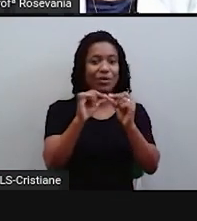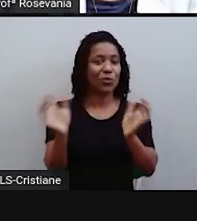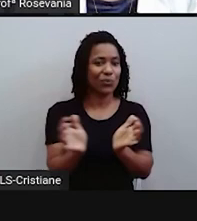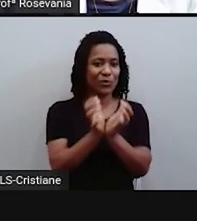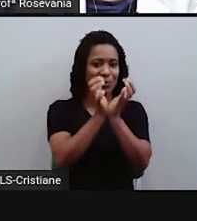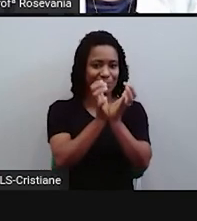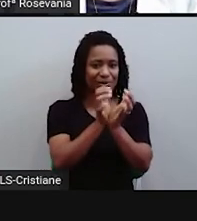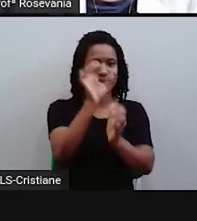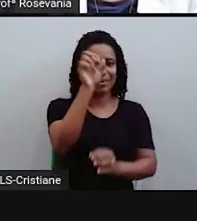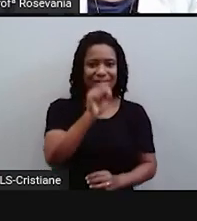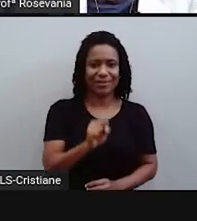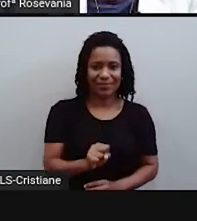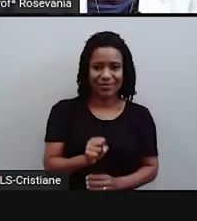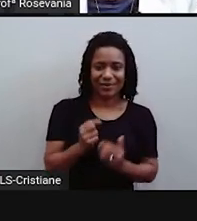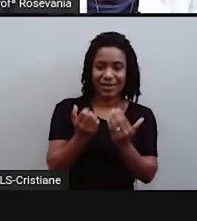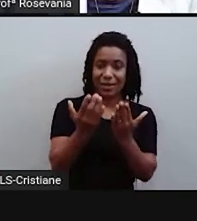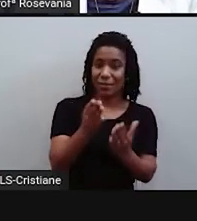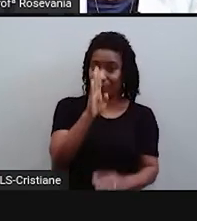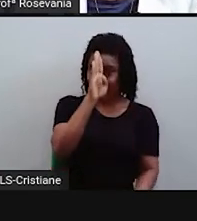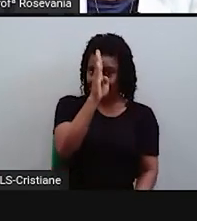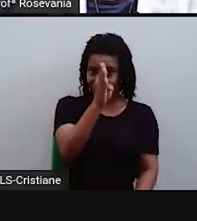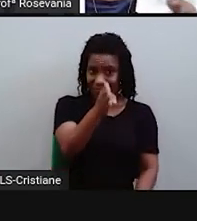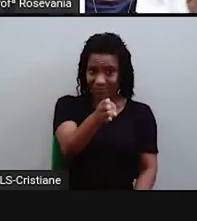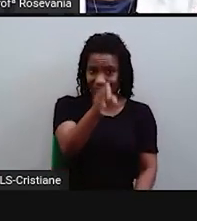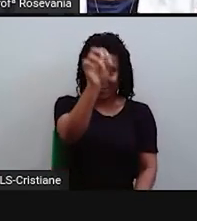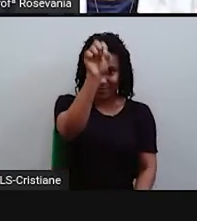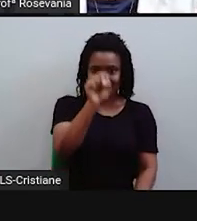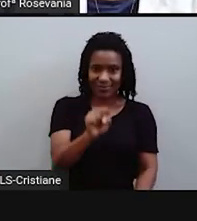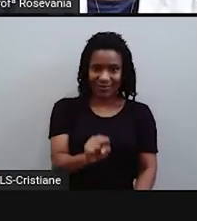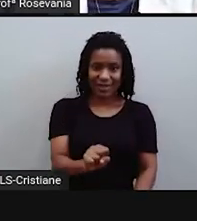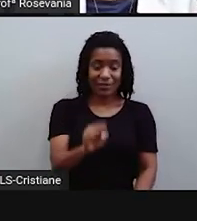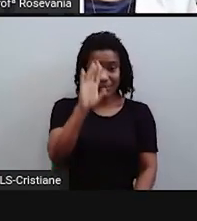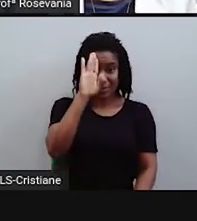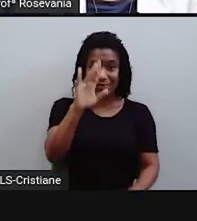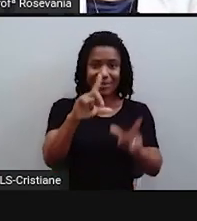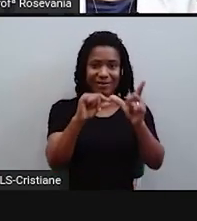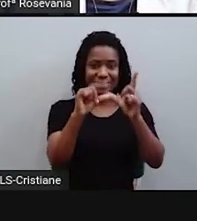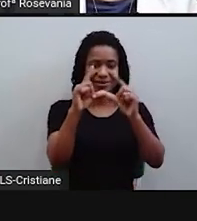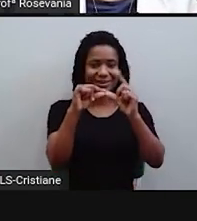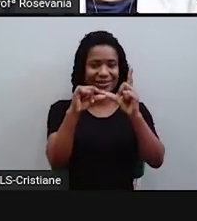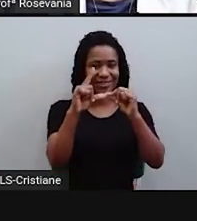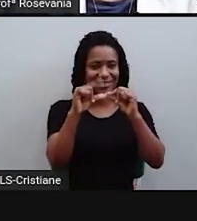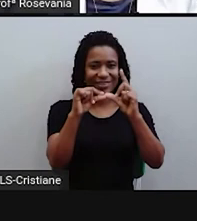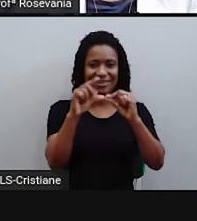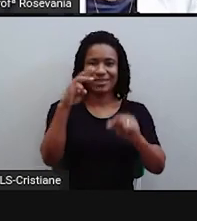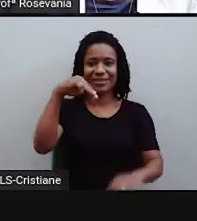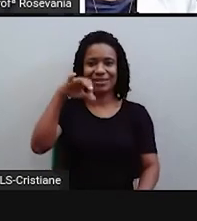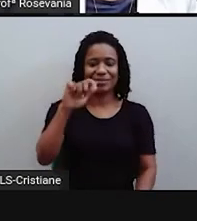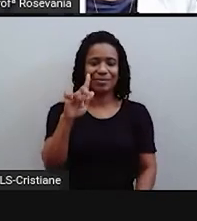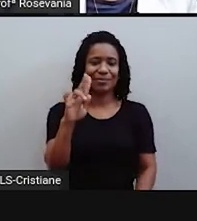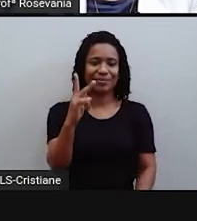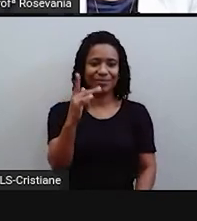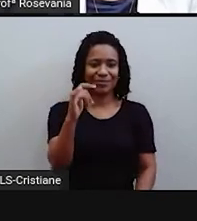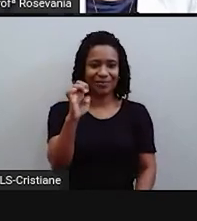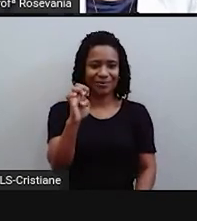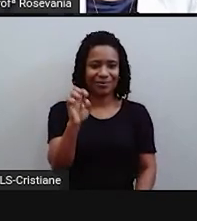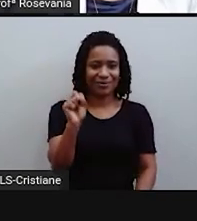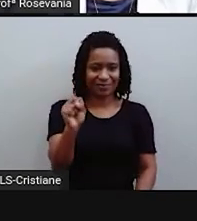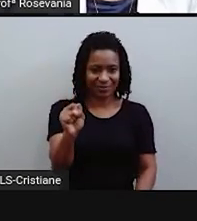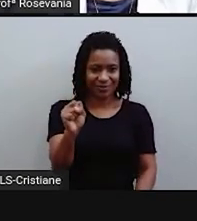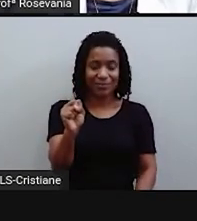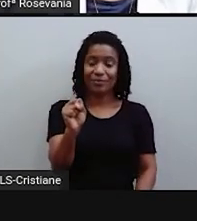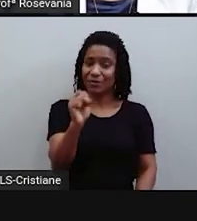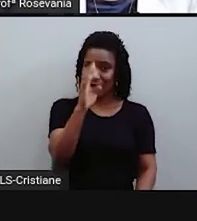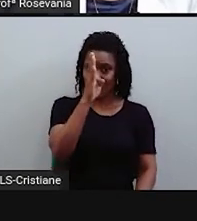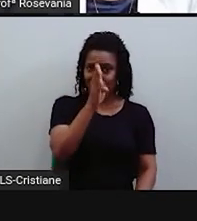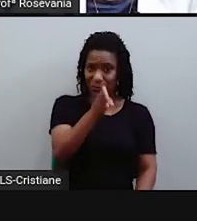estrela de Magalhães que marca, né, o lugar onde você vai dividir os quatro pontos e meio e depois achar, né, o